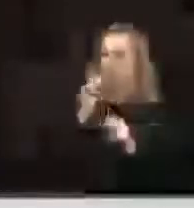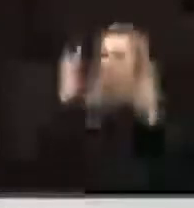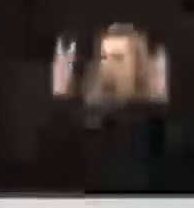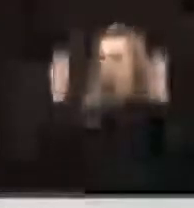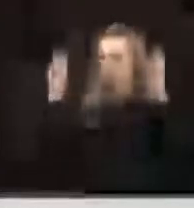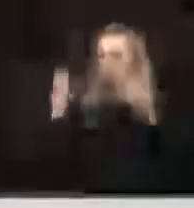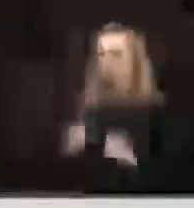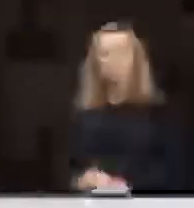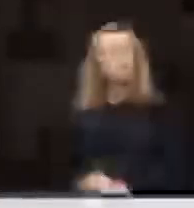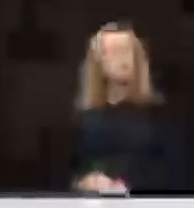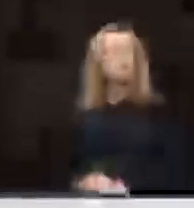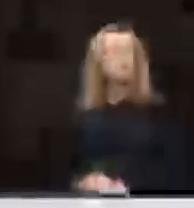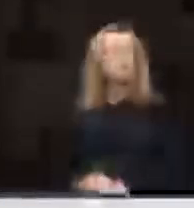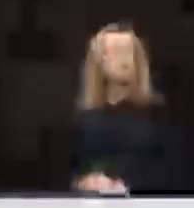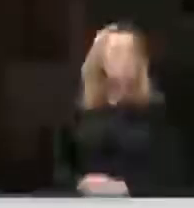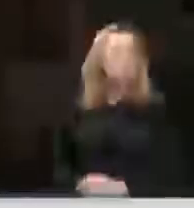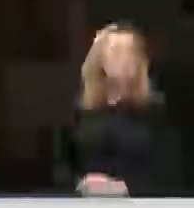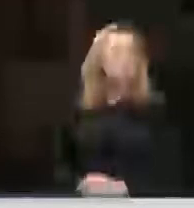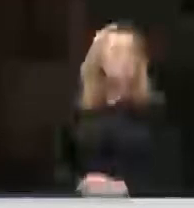admitindo prisões inconstitucionais.